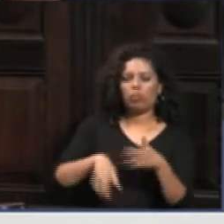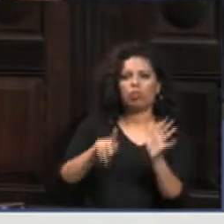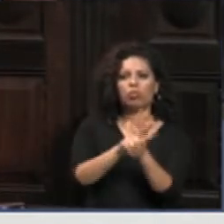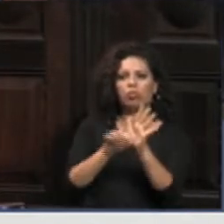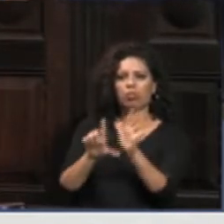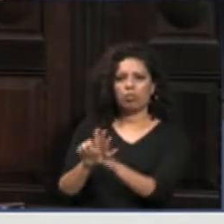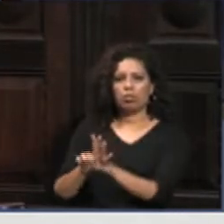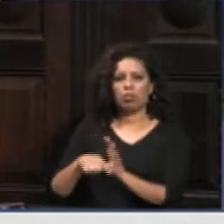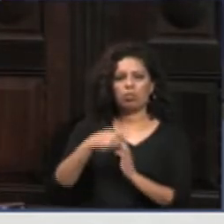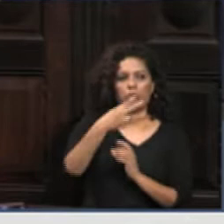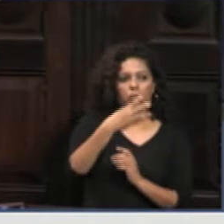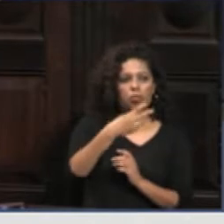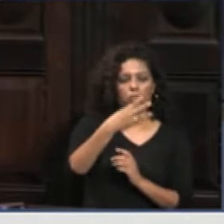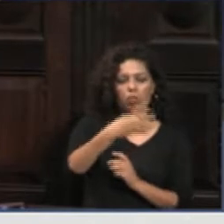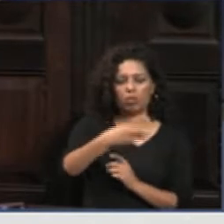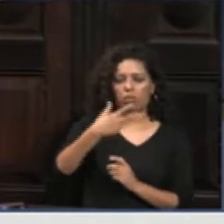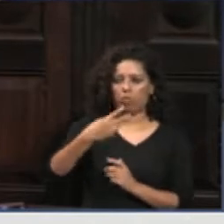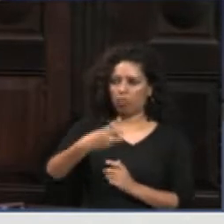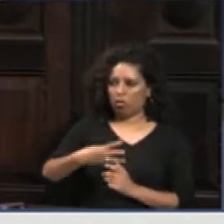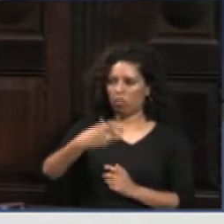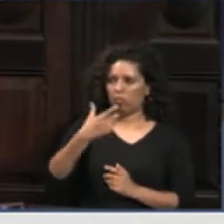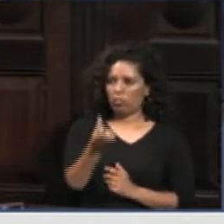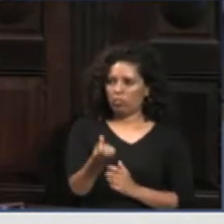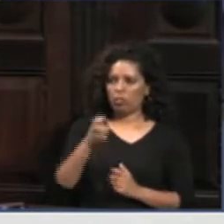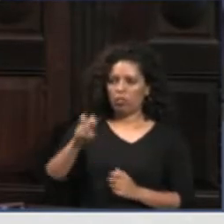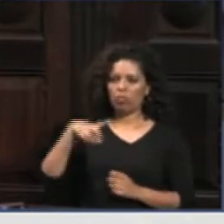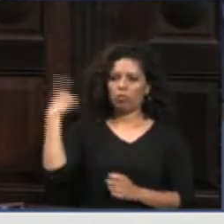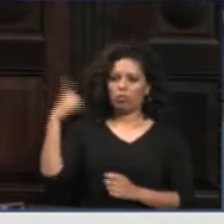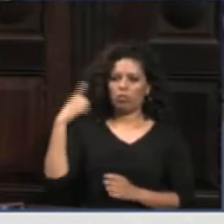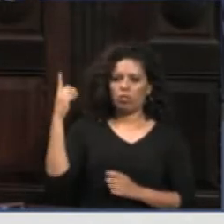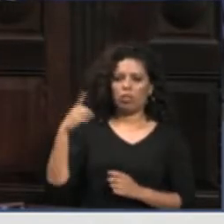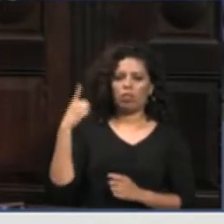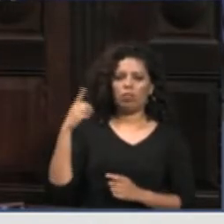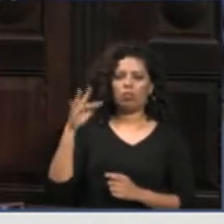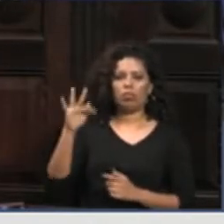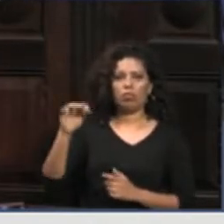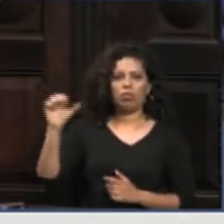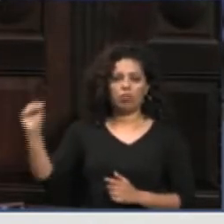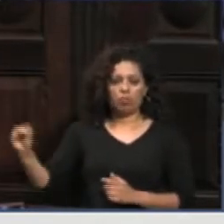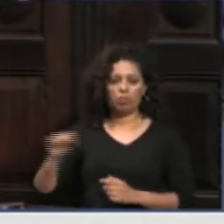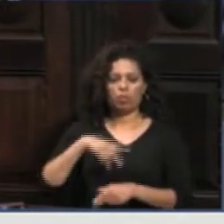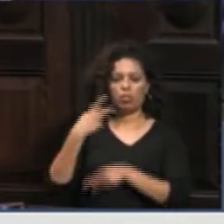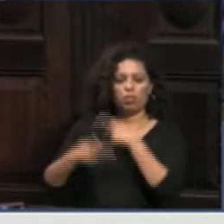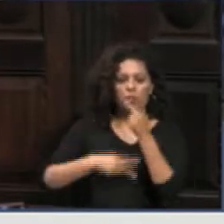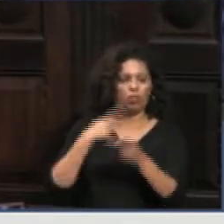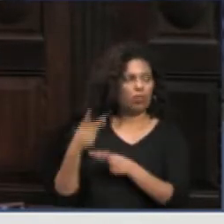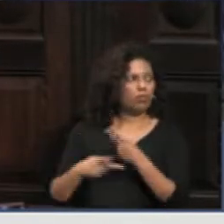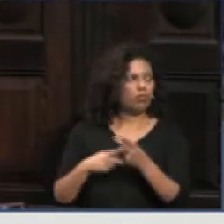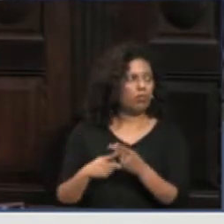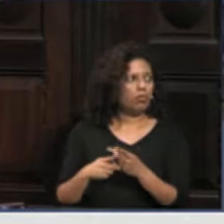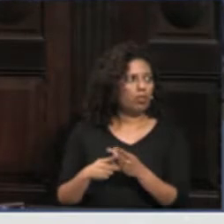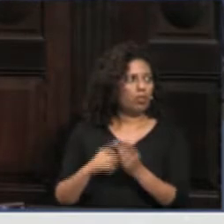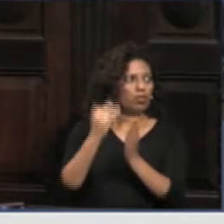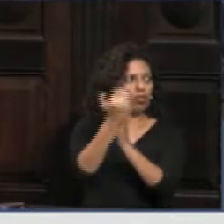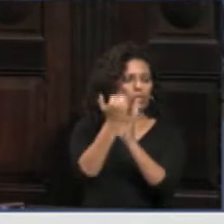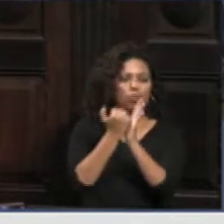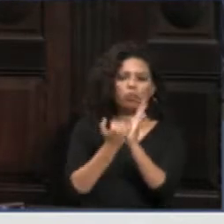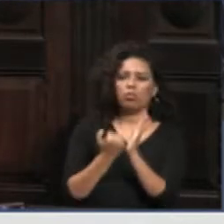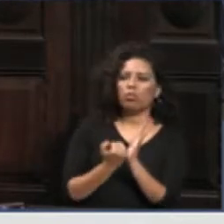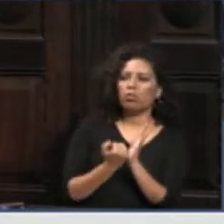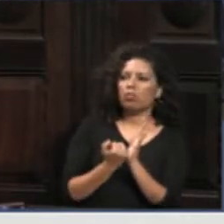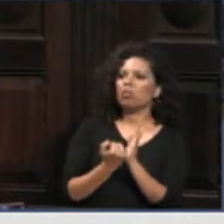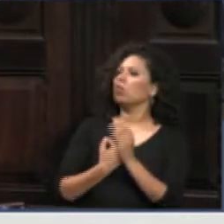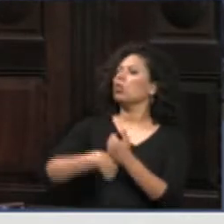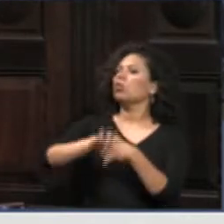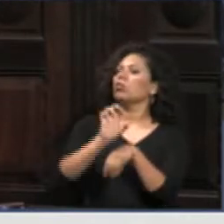Lei 4365-A de 2018, de autoria do deputado Flávio Serafini e André Siciliano, que estabelece parâmetros de participação do Estado do Rio de Janeiro na rede de